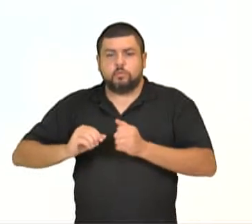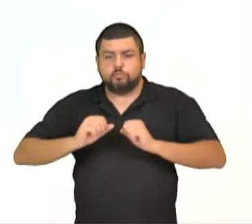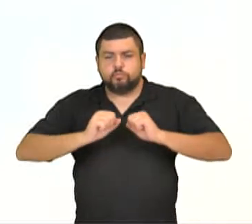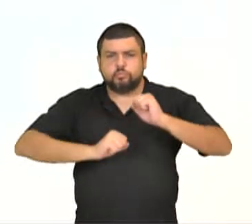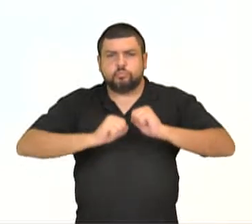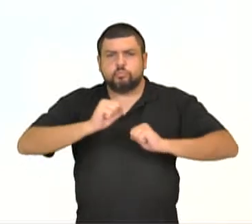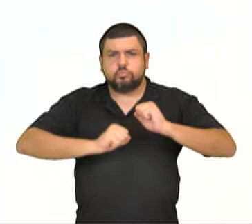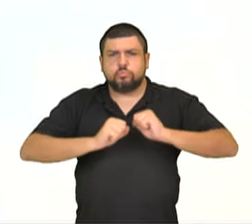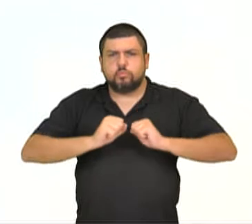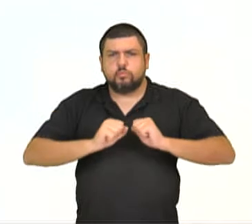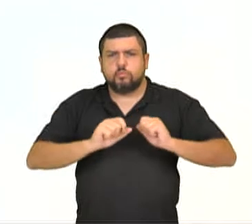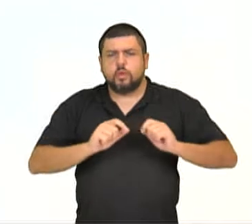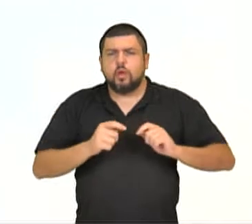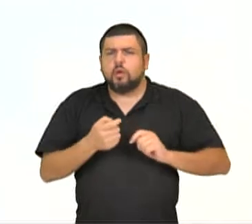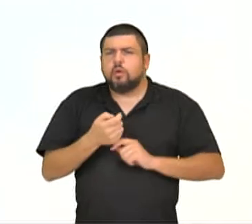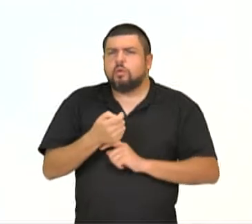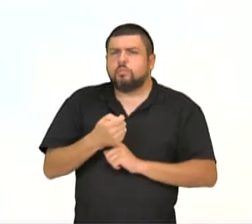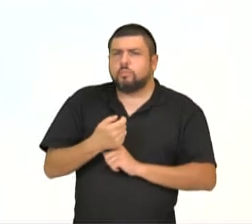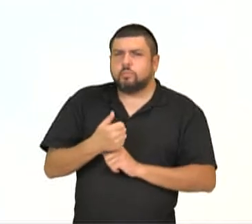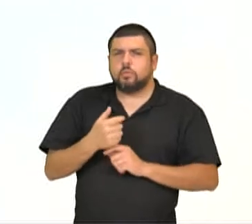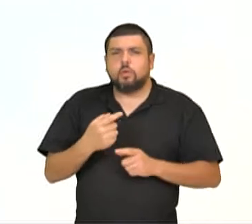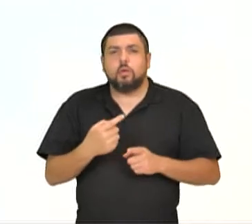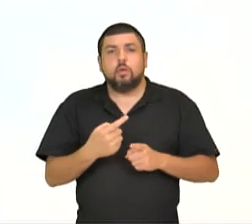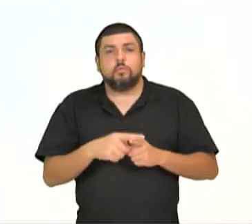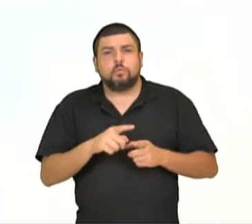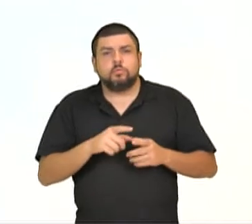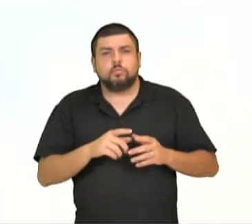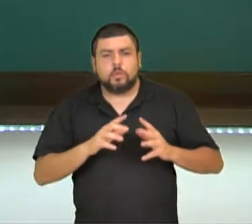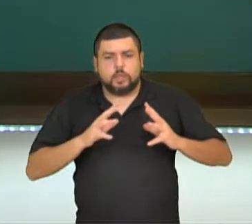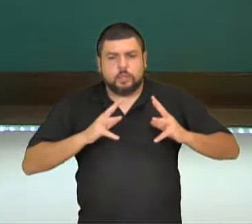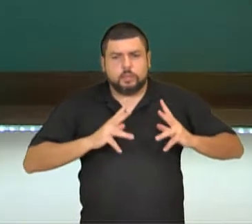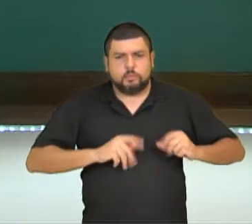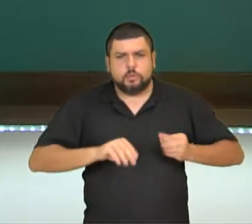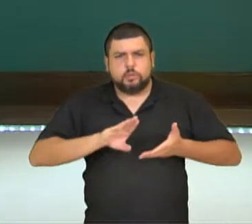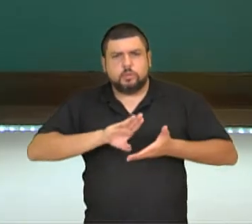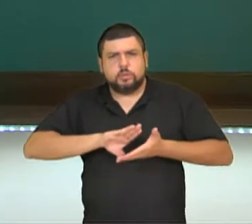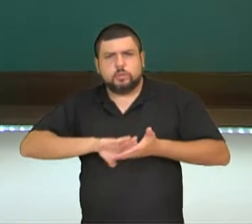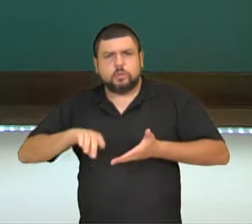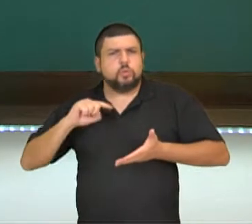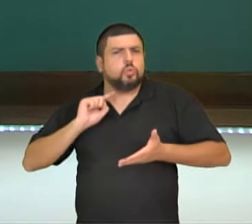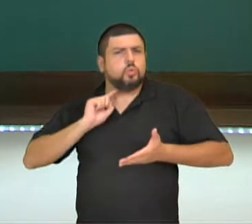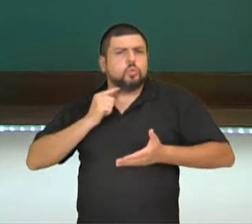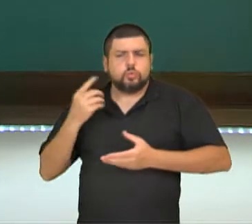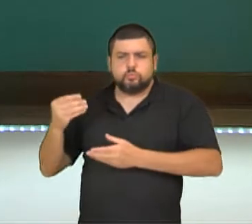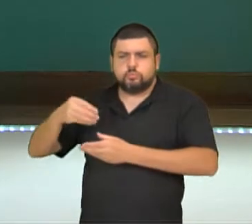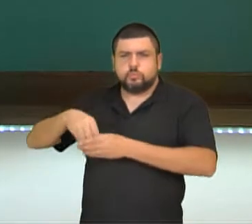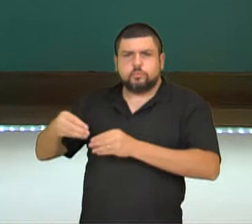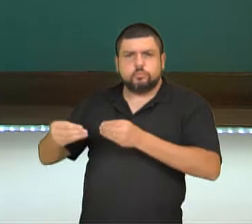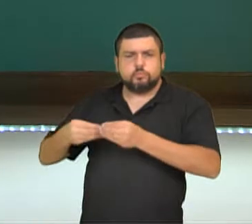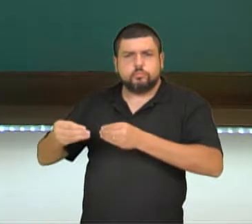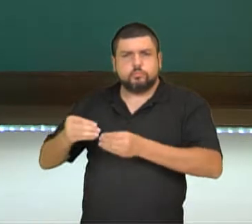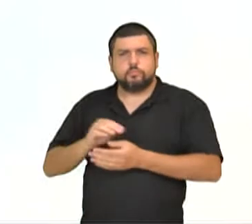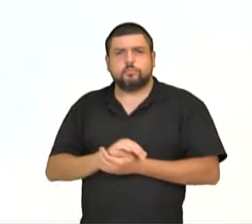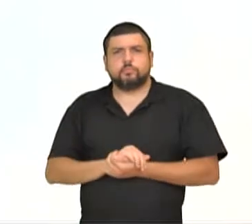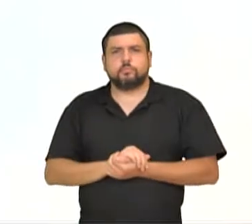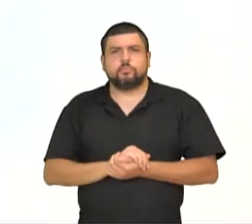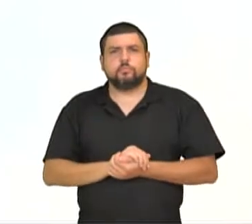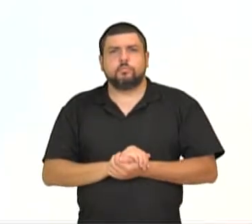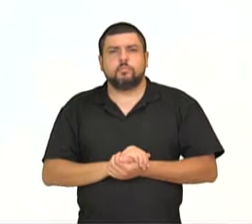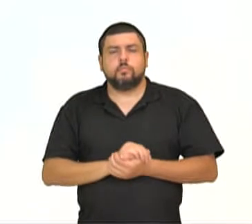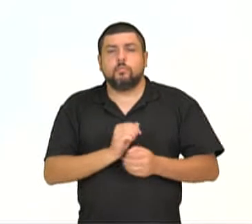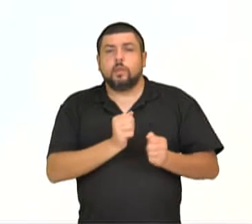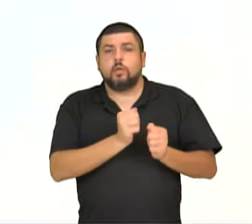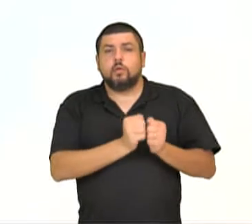limpeza, secagem, remoção das partes indesejáveis e embalagem, ok? O arroz é o